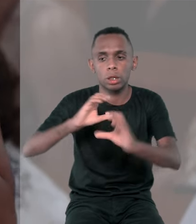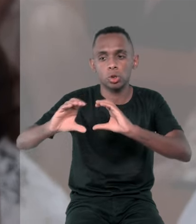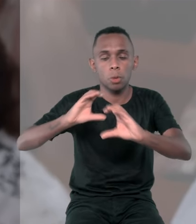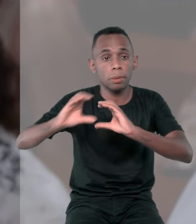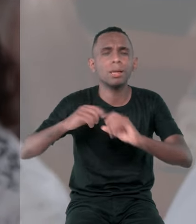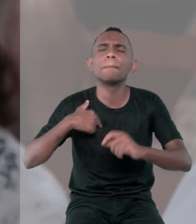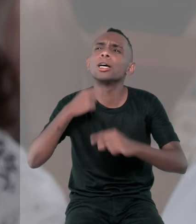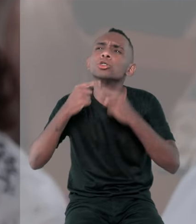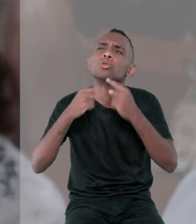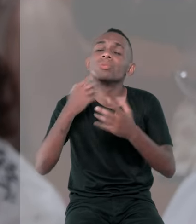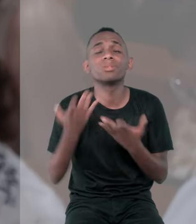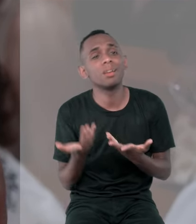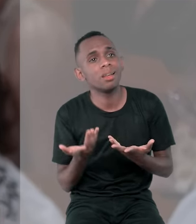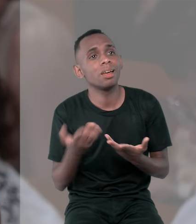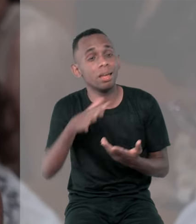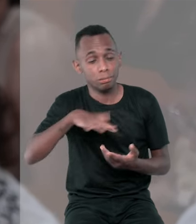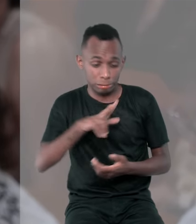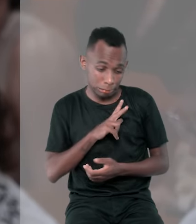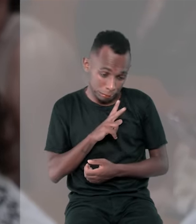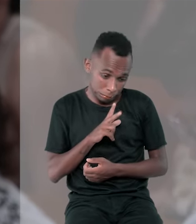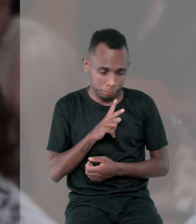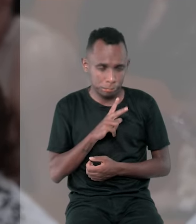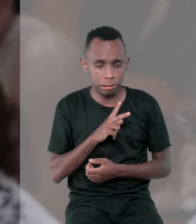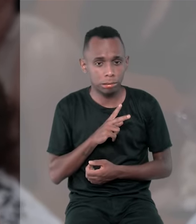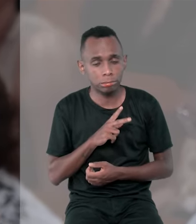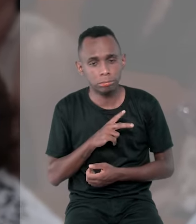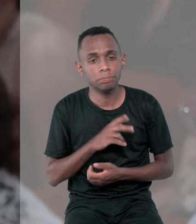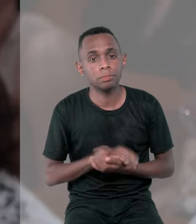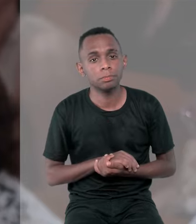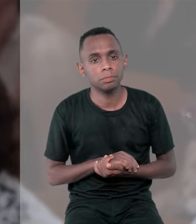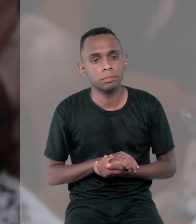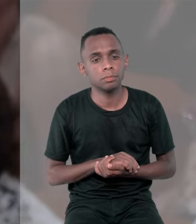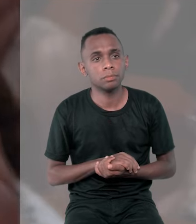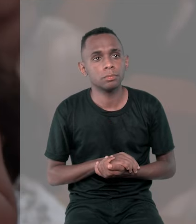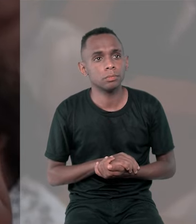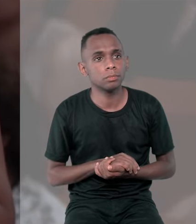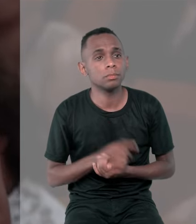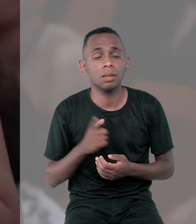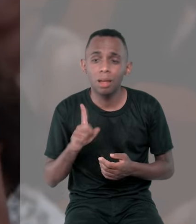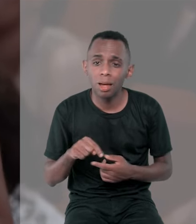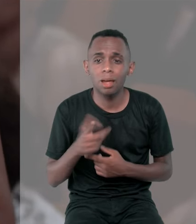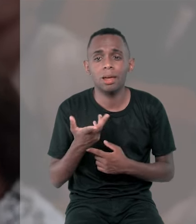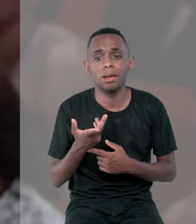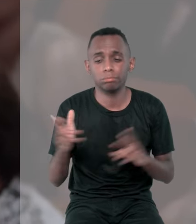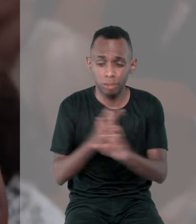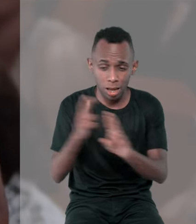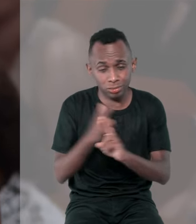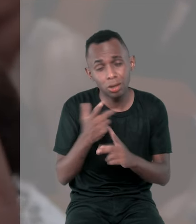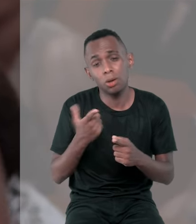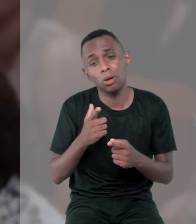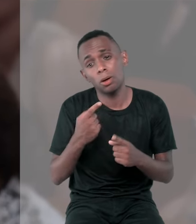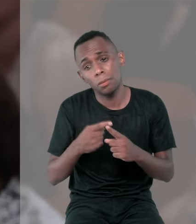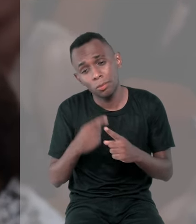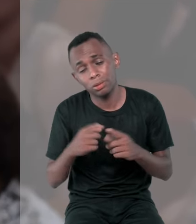E a minha dúvida, ela é mais a nível pessoal do que necessariamente acadêmico. Mas estão correlatos, porque acho que uma coisa não